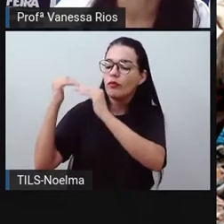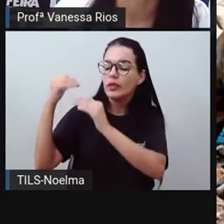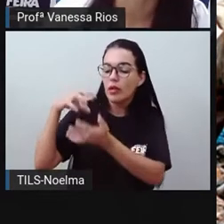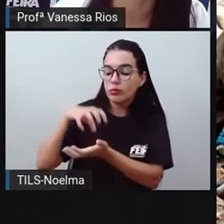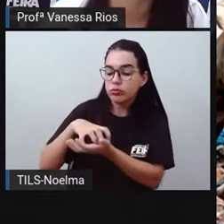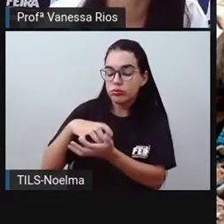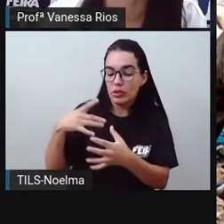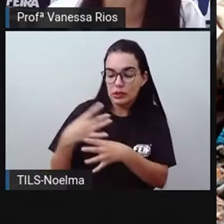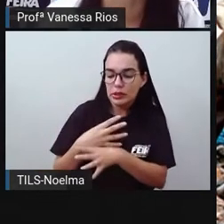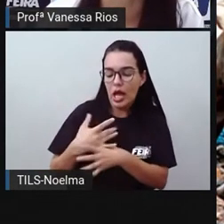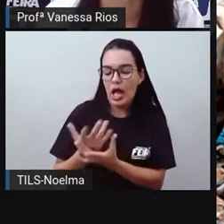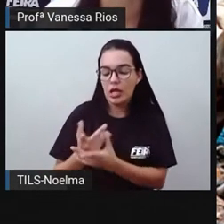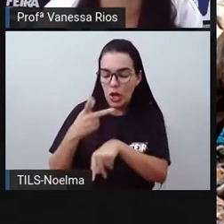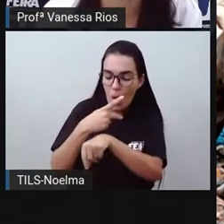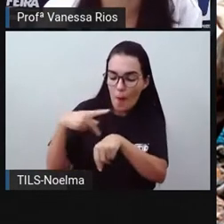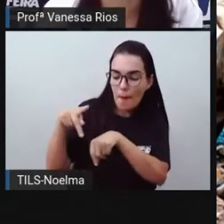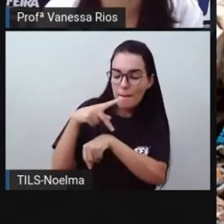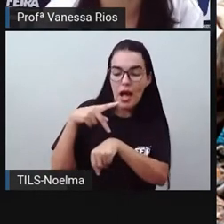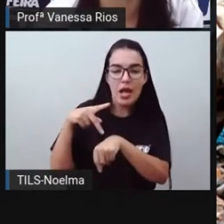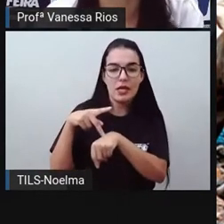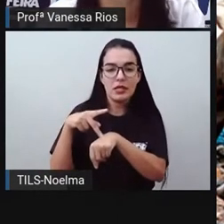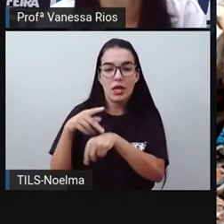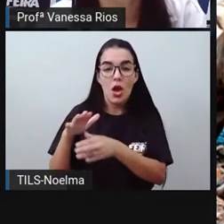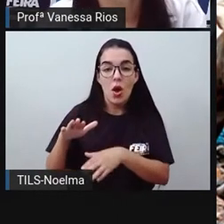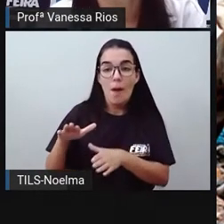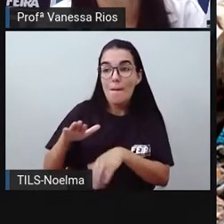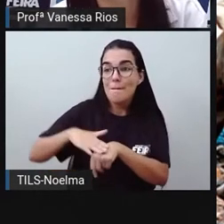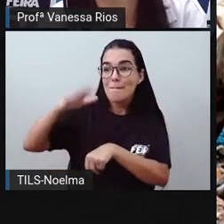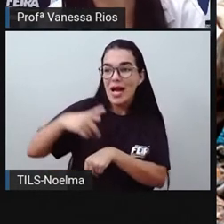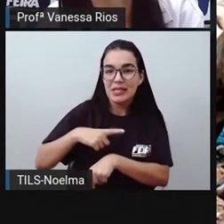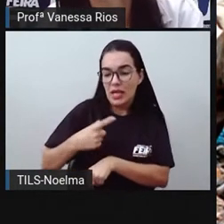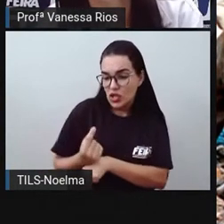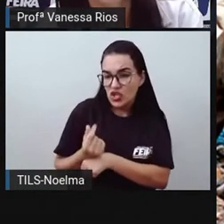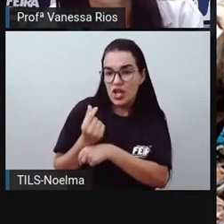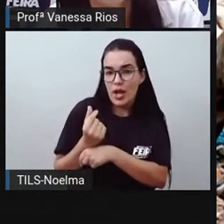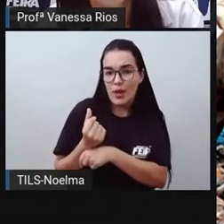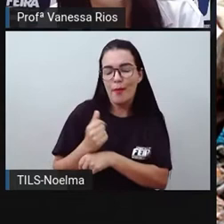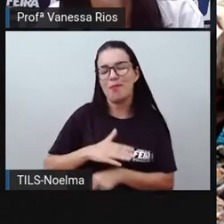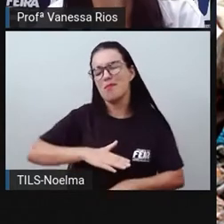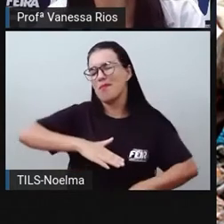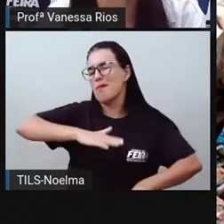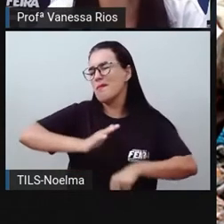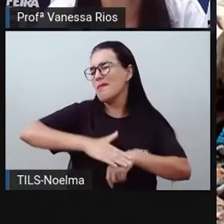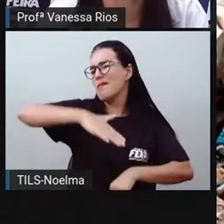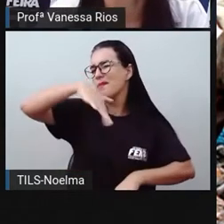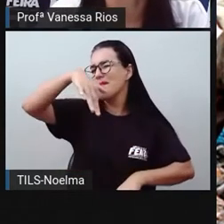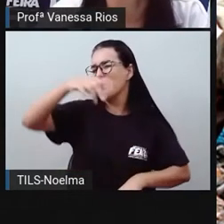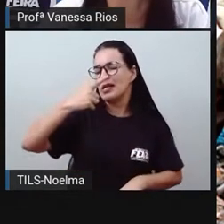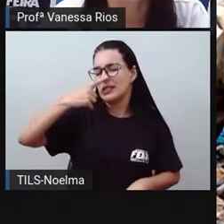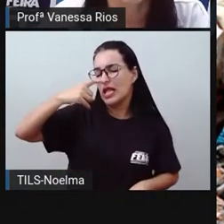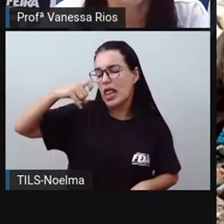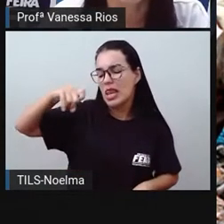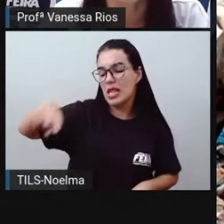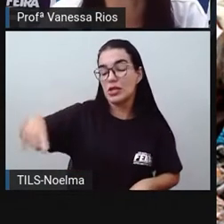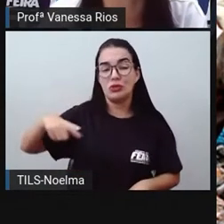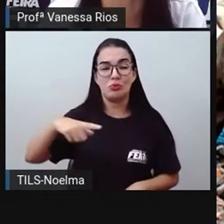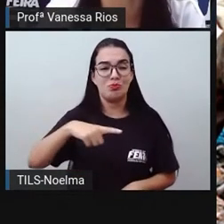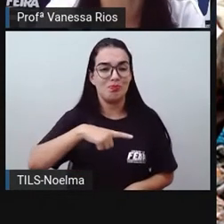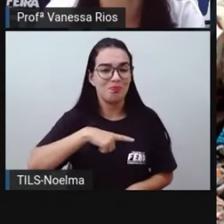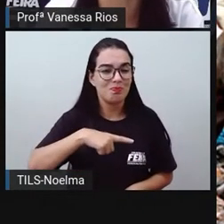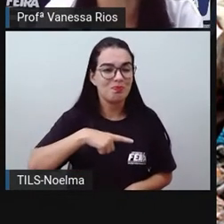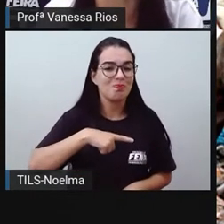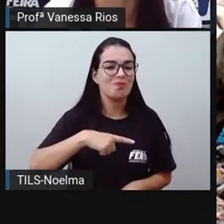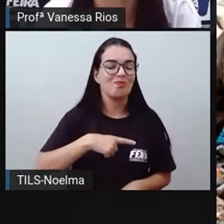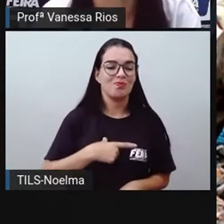o país, quanto mais tem dinheiro, mais lixo se produz, mais resíduos se produz, porque